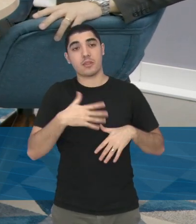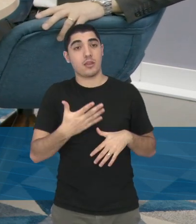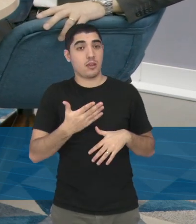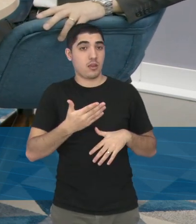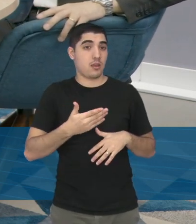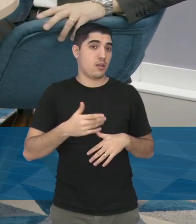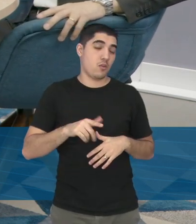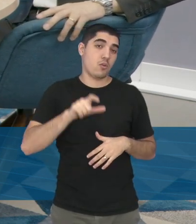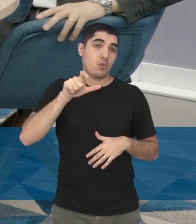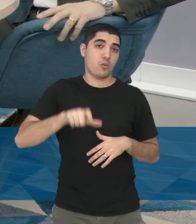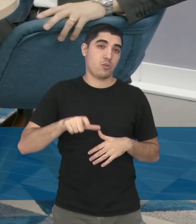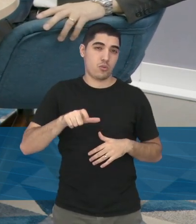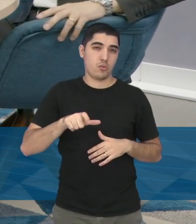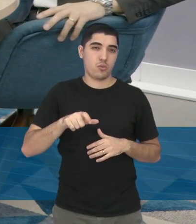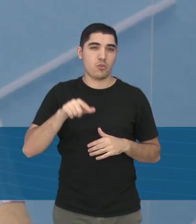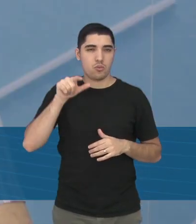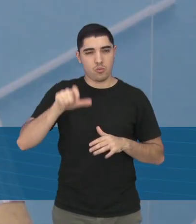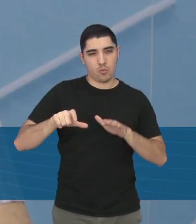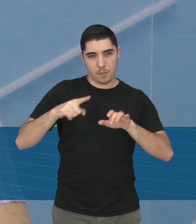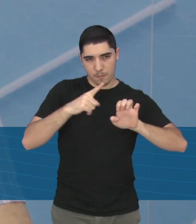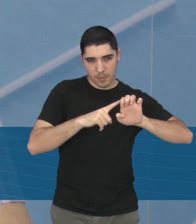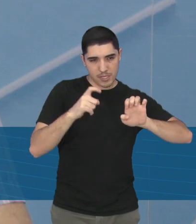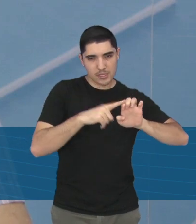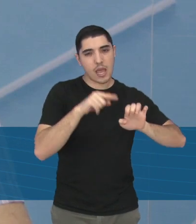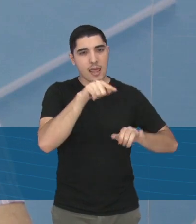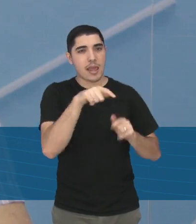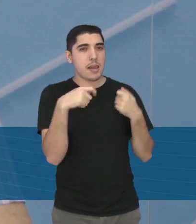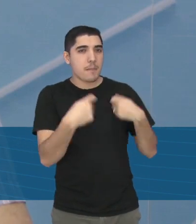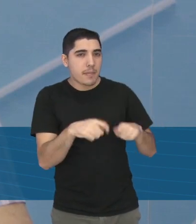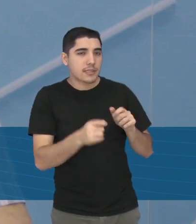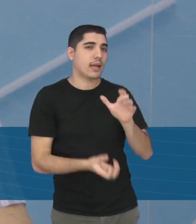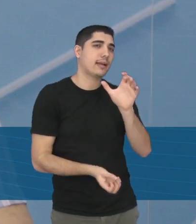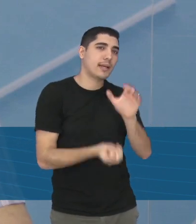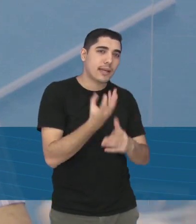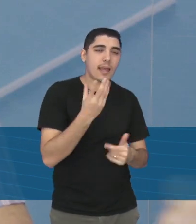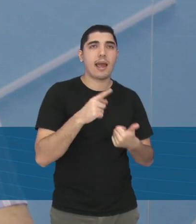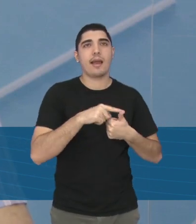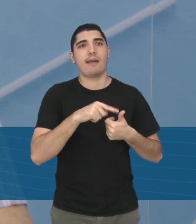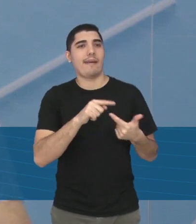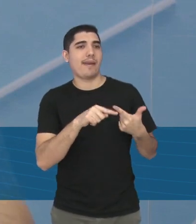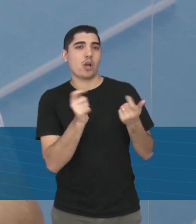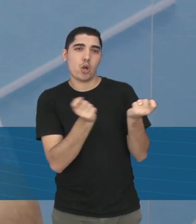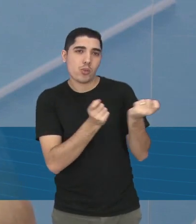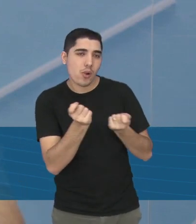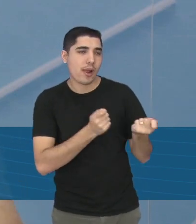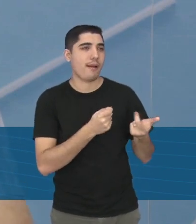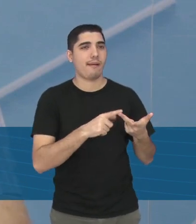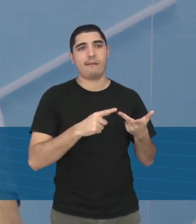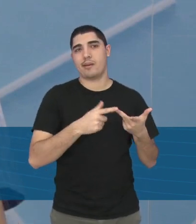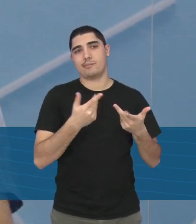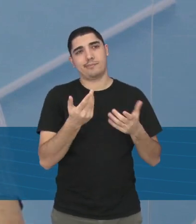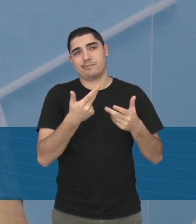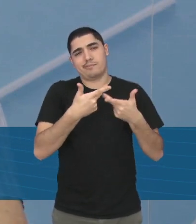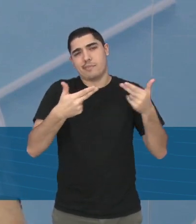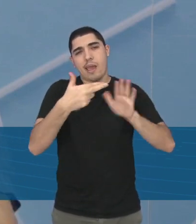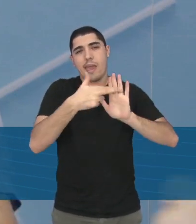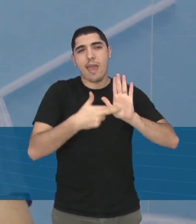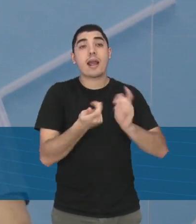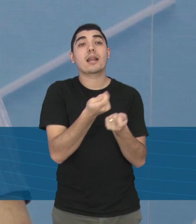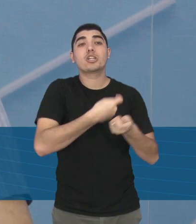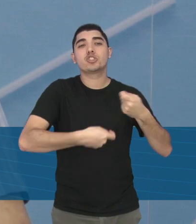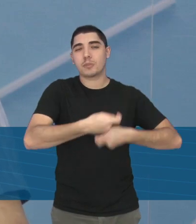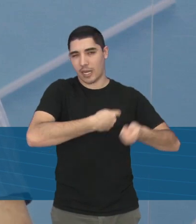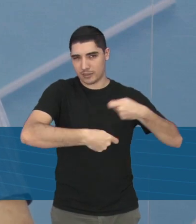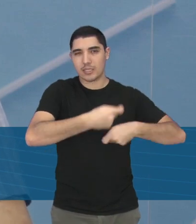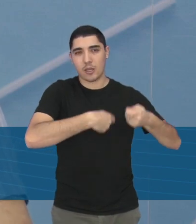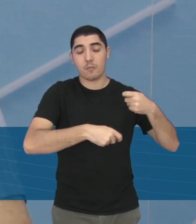antigamente, para ele administrar bem, ele tinha que planejar, organizar, liderar e controlar as regras básicas da administração. Aí foi mudando a